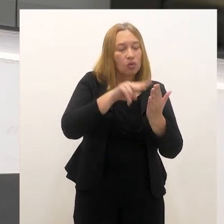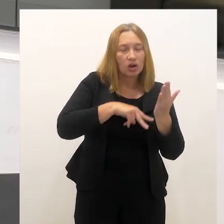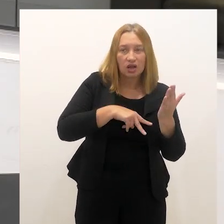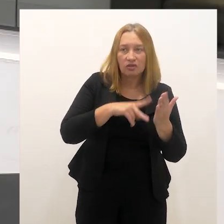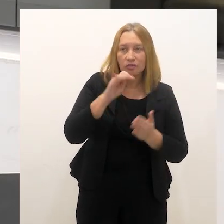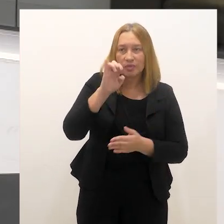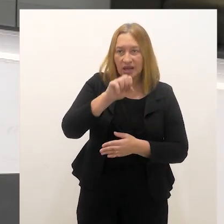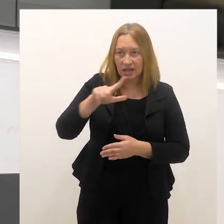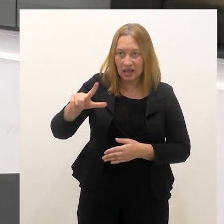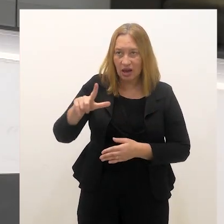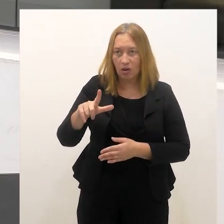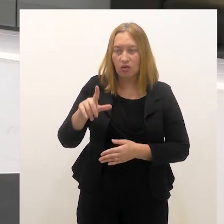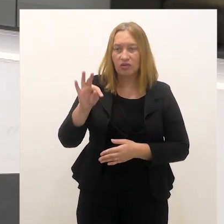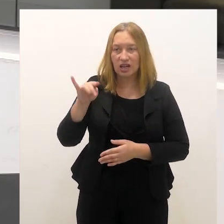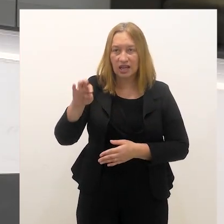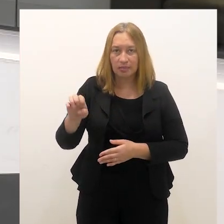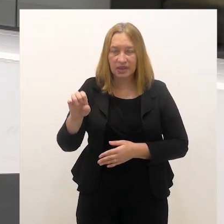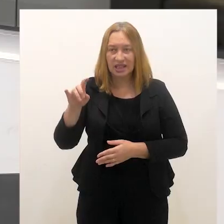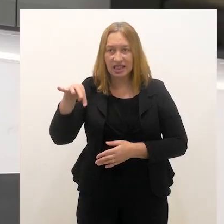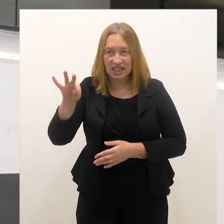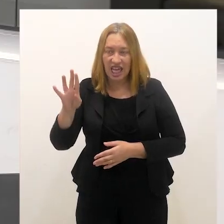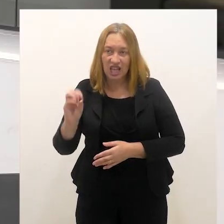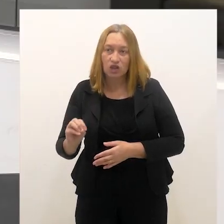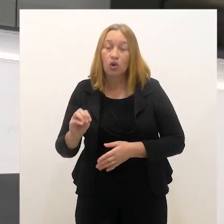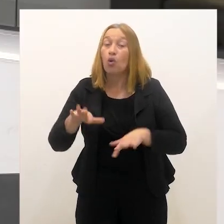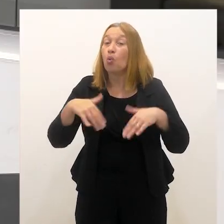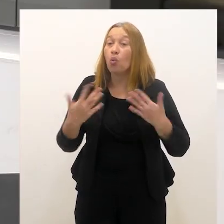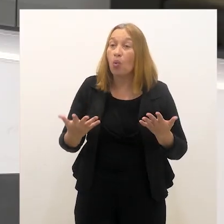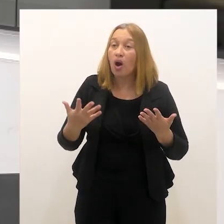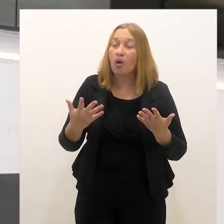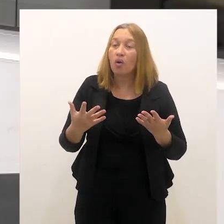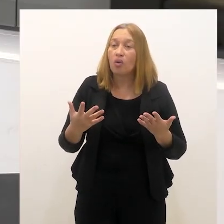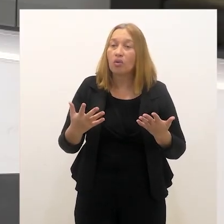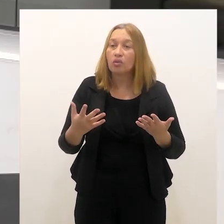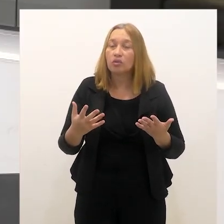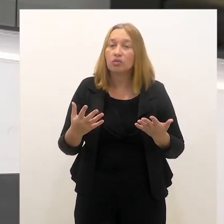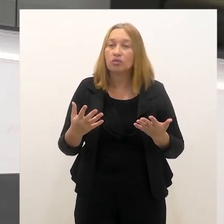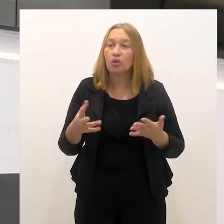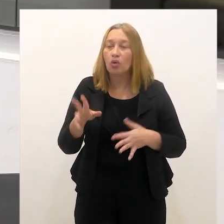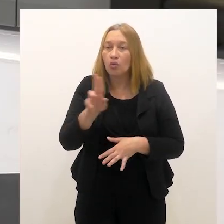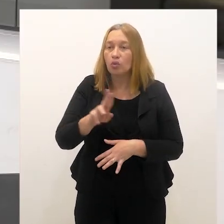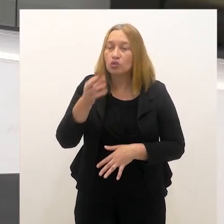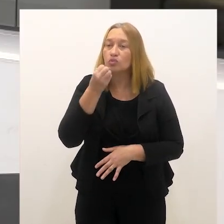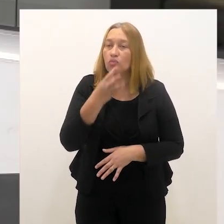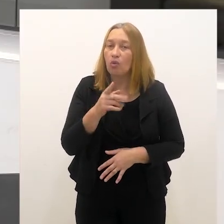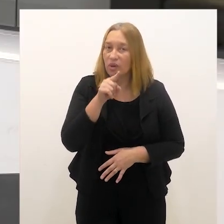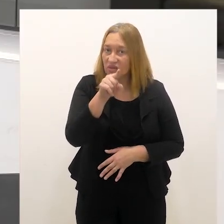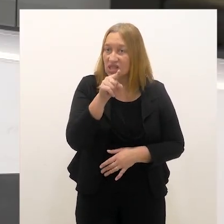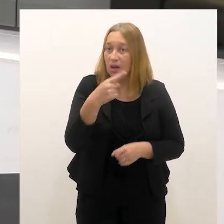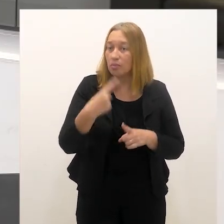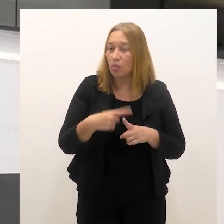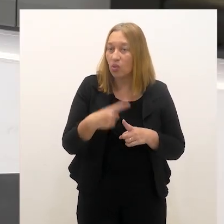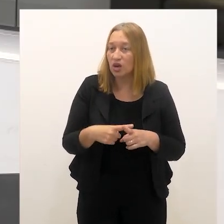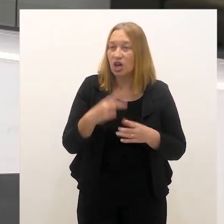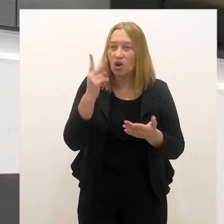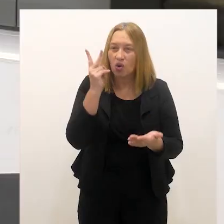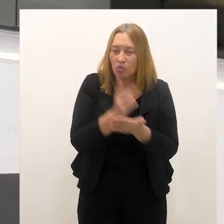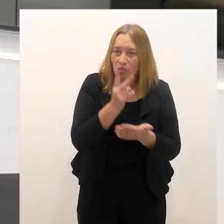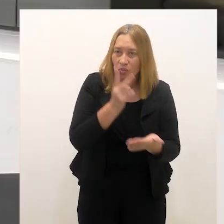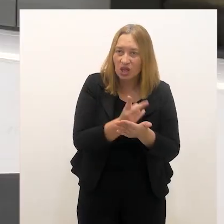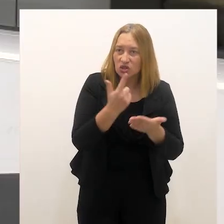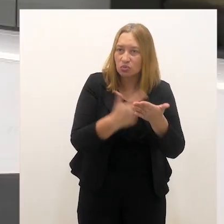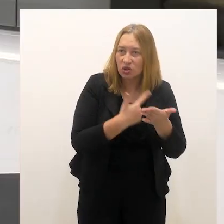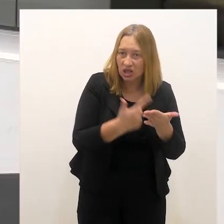ganhou na Bienal do Felipe Neto, qual foi a grande utilidade pública para você? Porque o mesmo